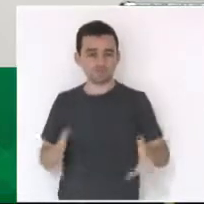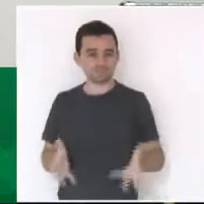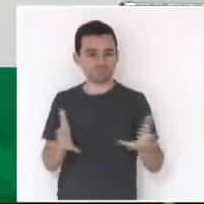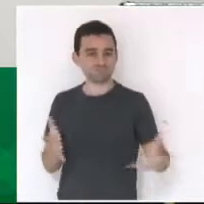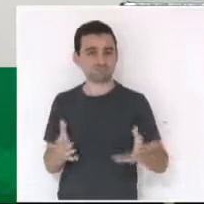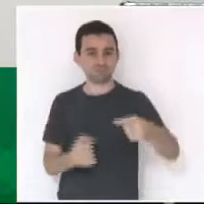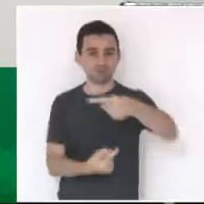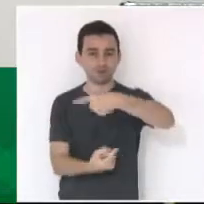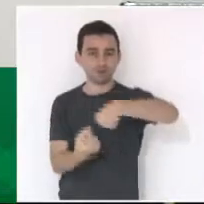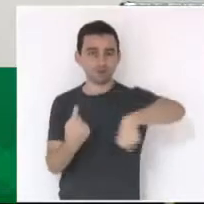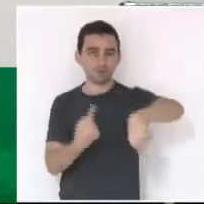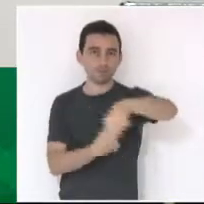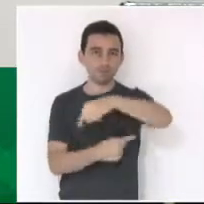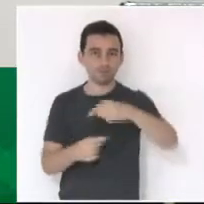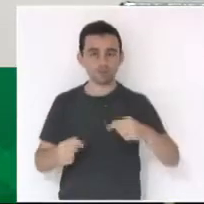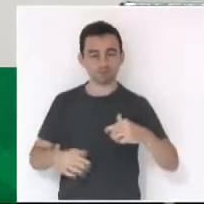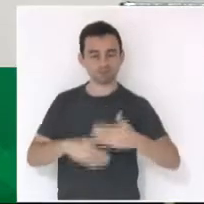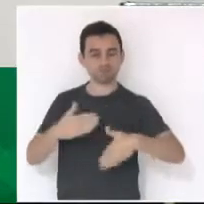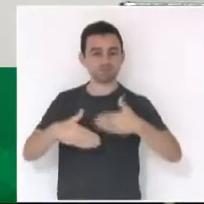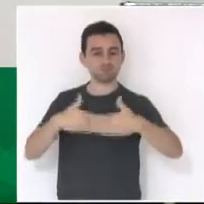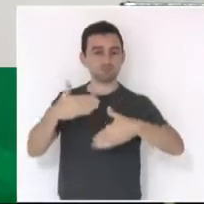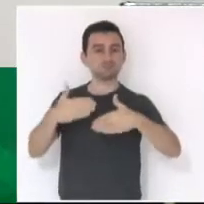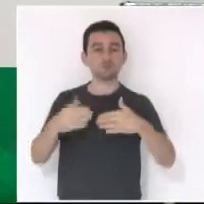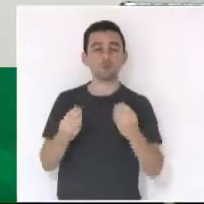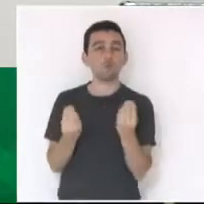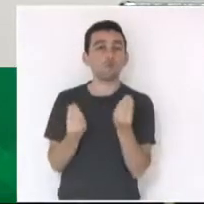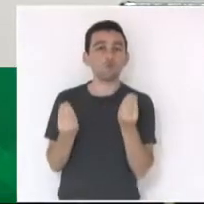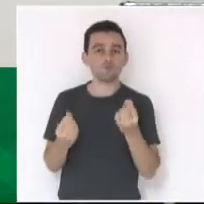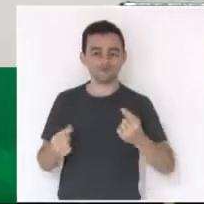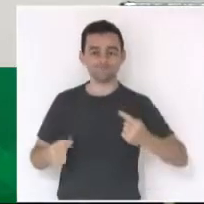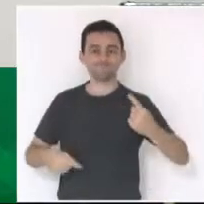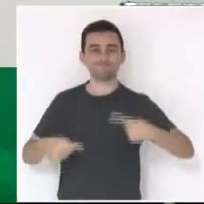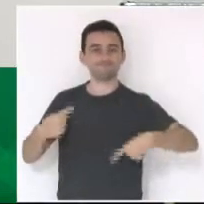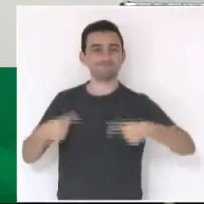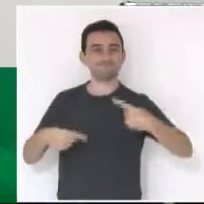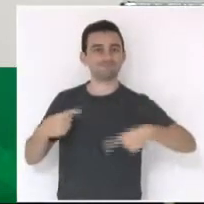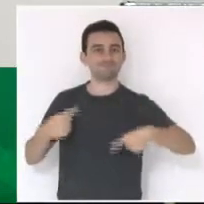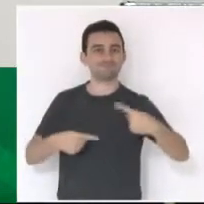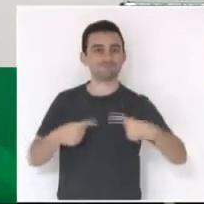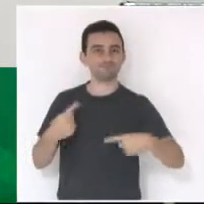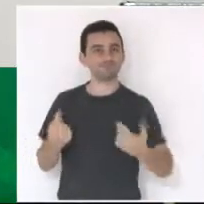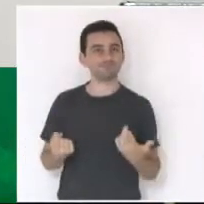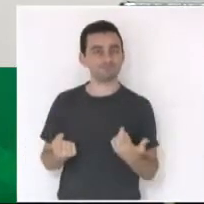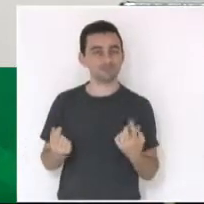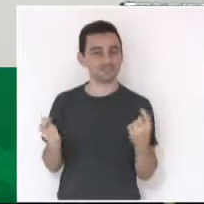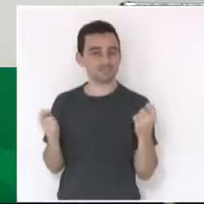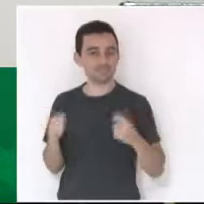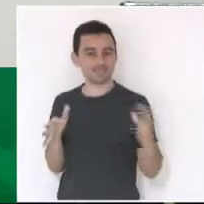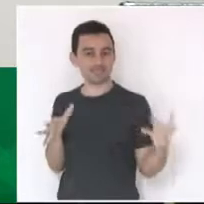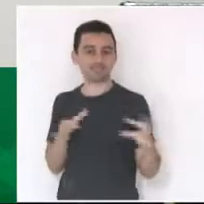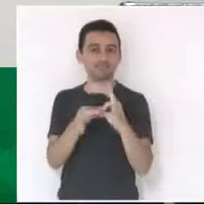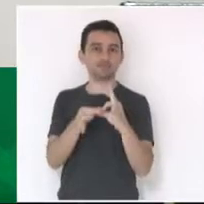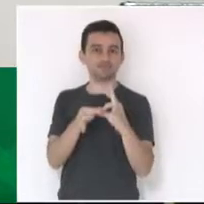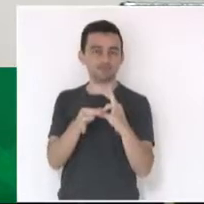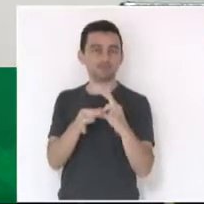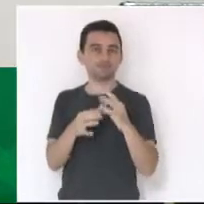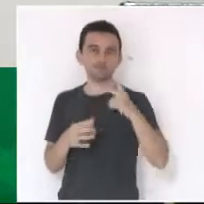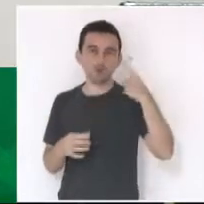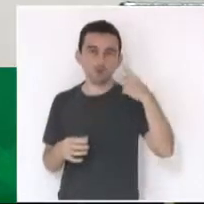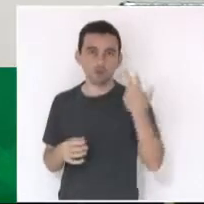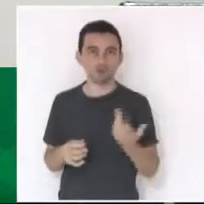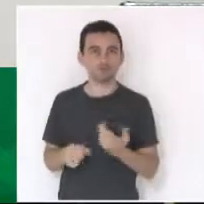responsáveis através do Diálogo na busca da convergência de forças políticas sociais